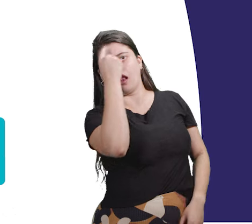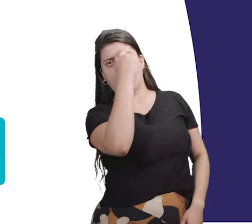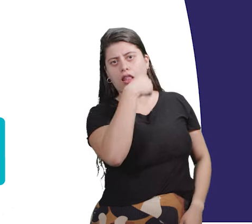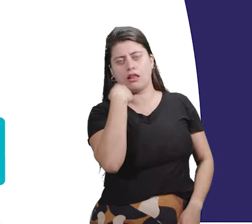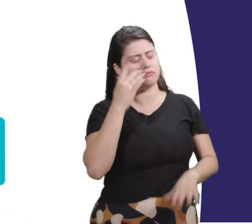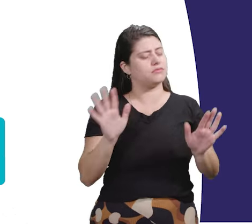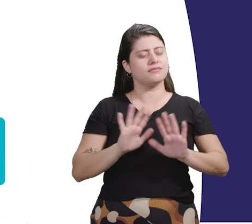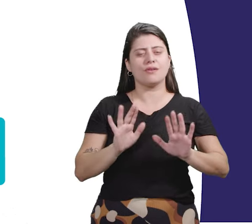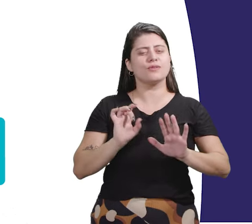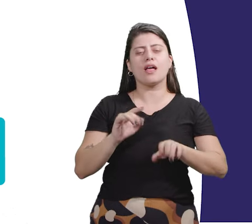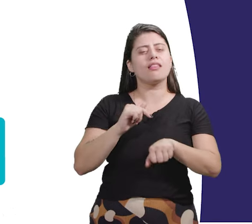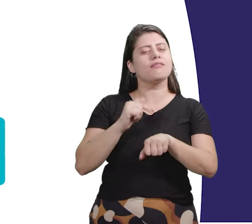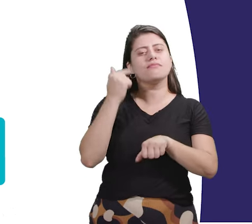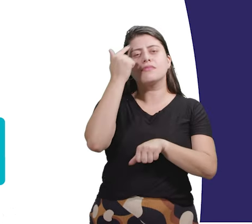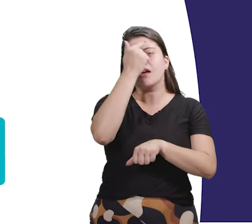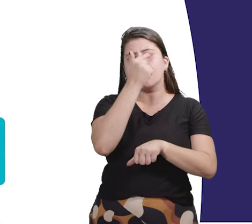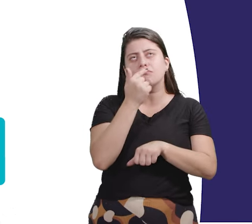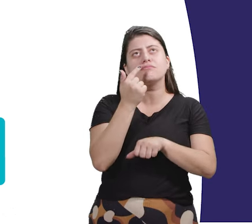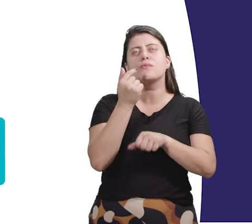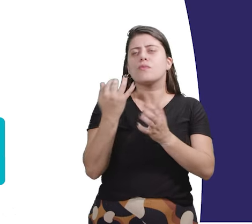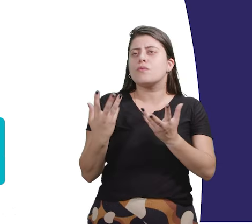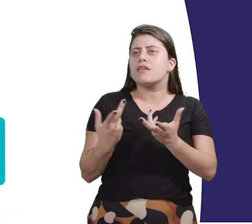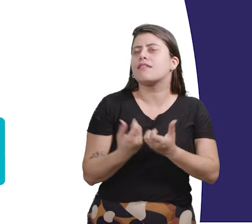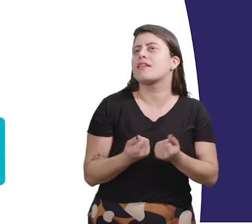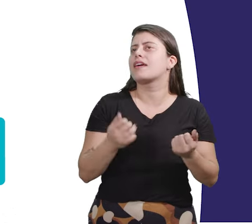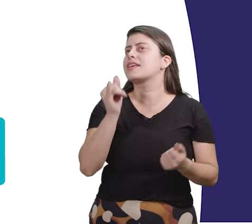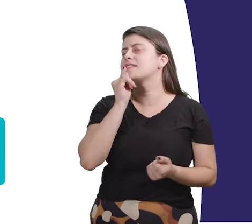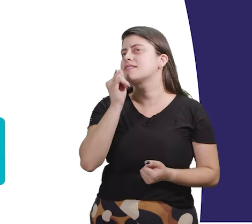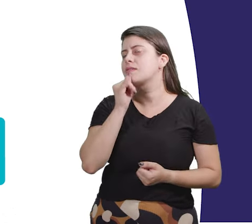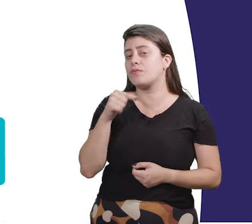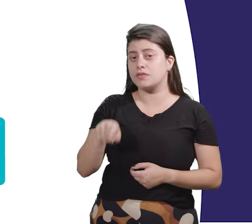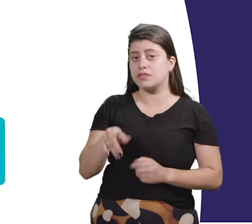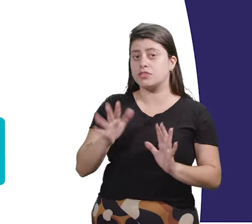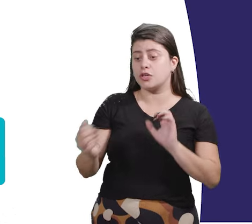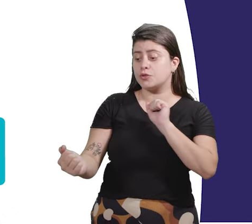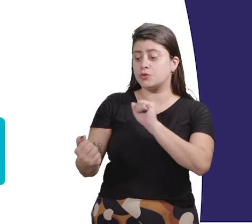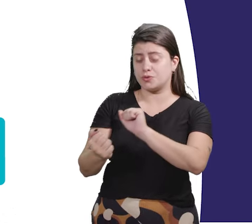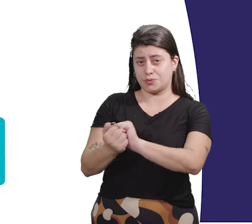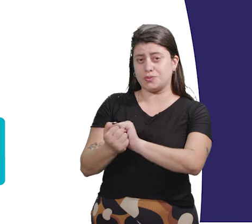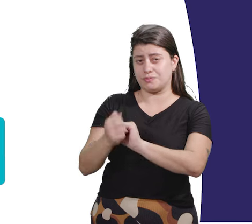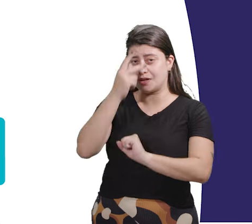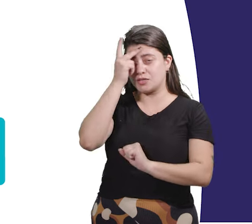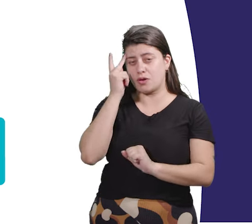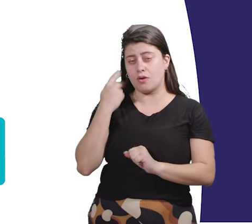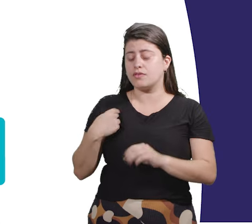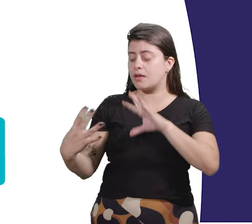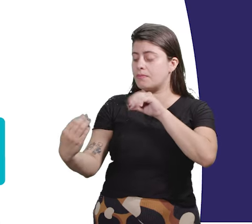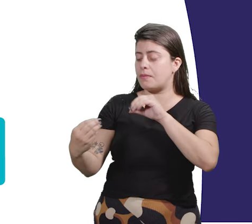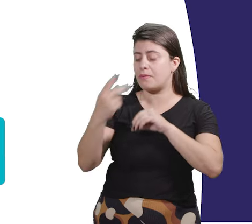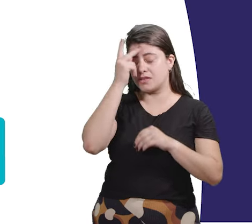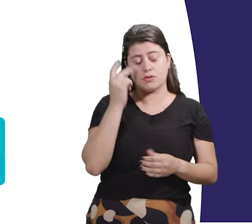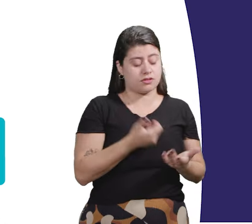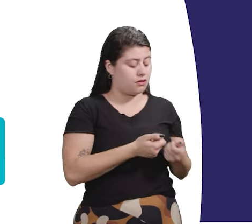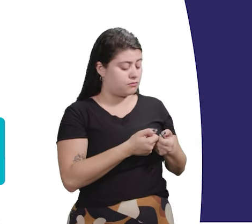de qualidade. Por exemplo, você já esteve com alguém que está ali o tempo todo no celular, não está com você? Isso